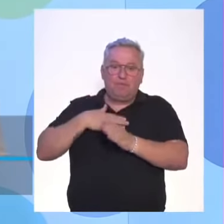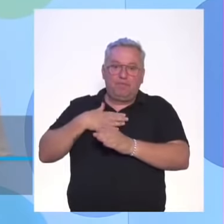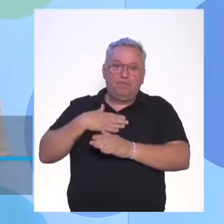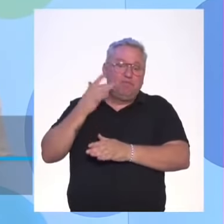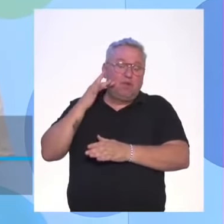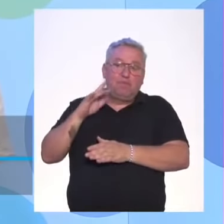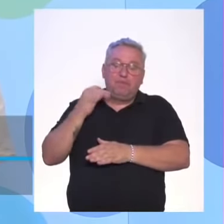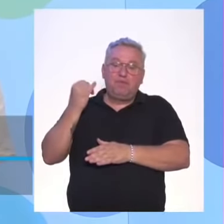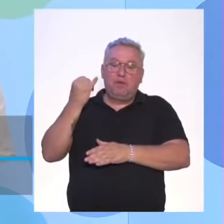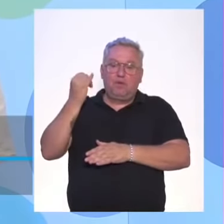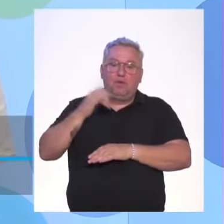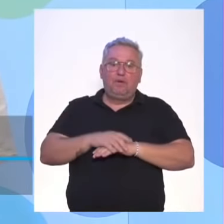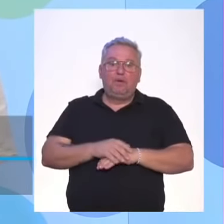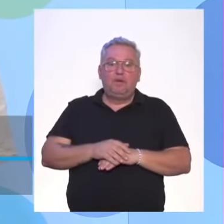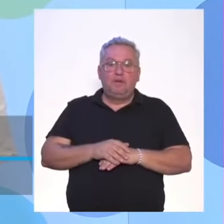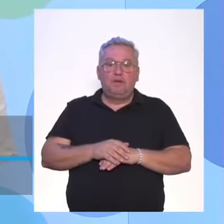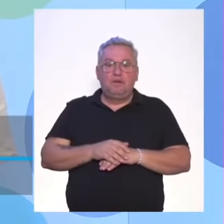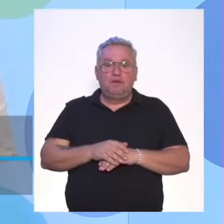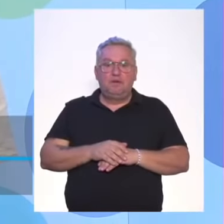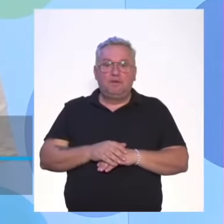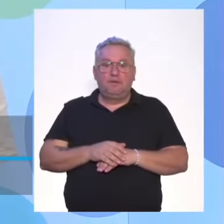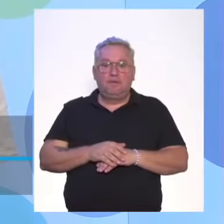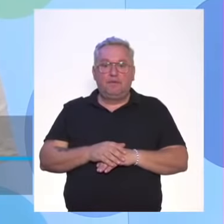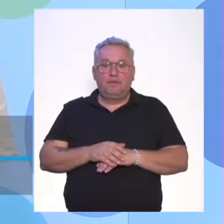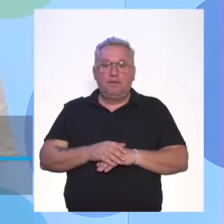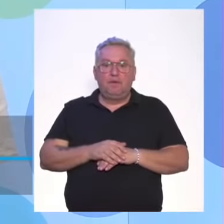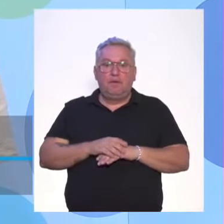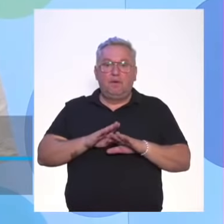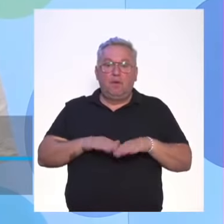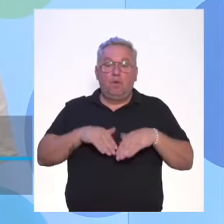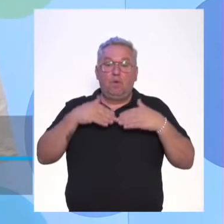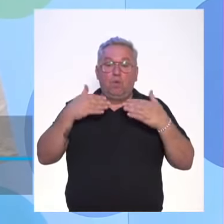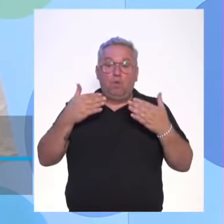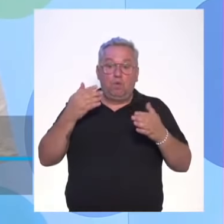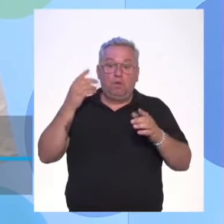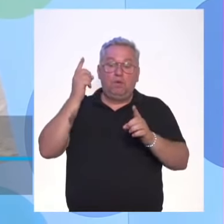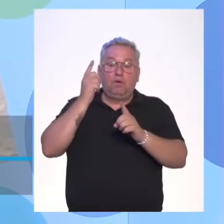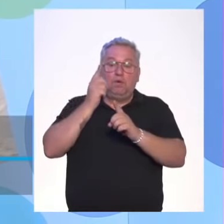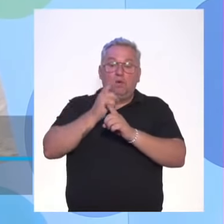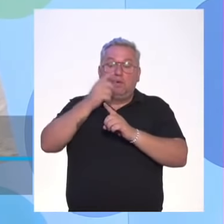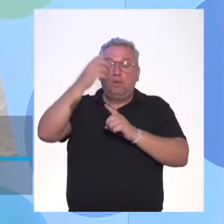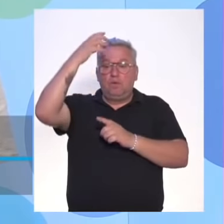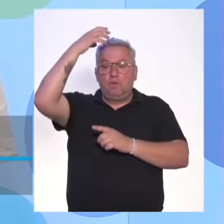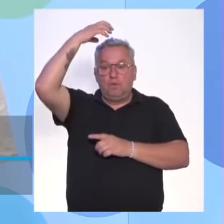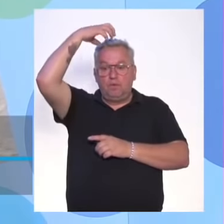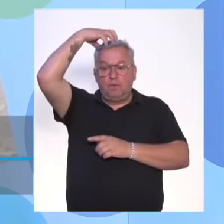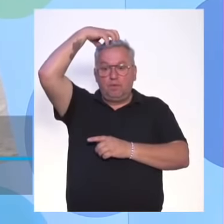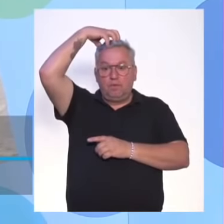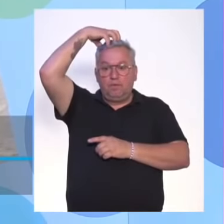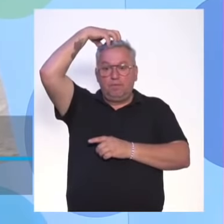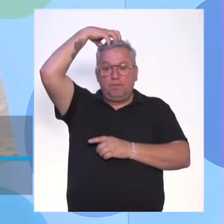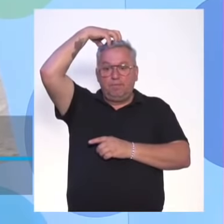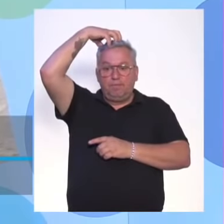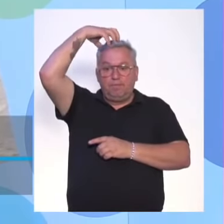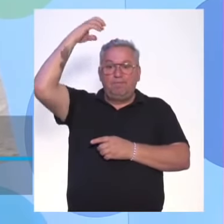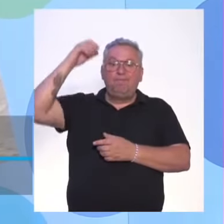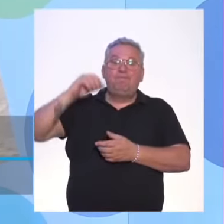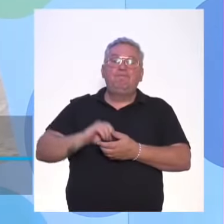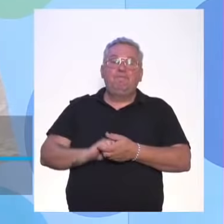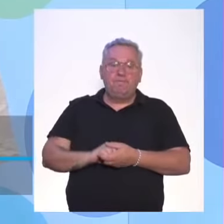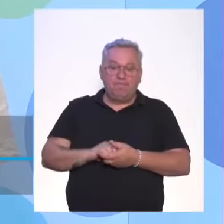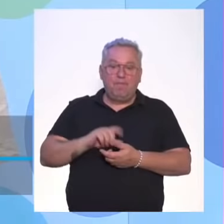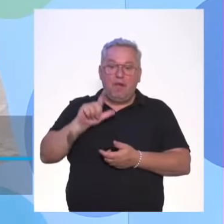não entende o valor das coisas quando ele encontra o rei muito bem a Luna Luna